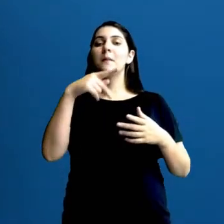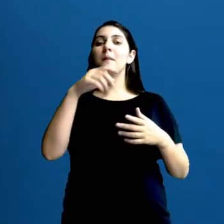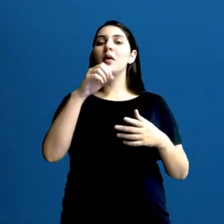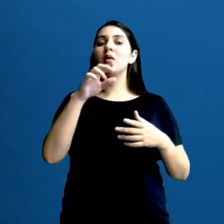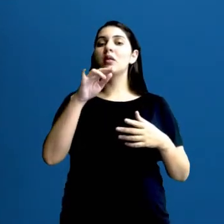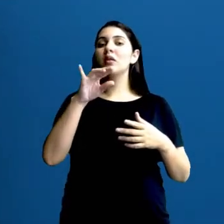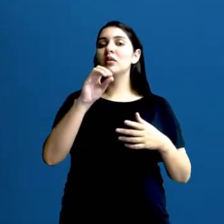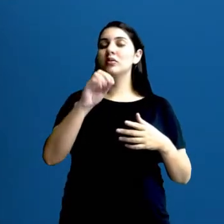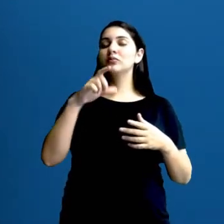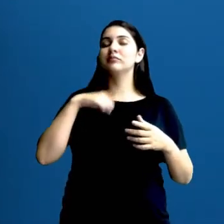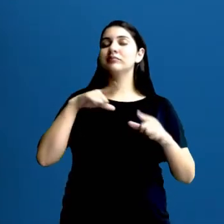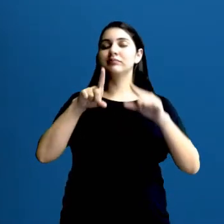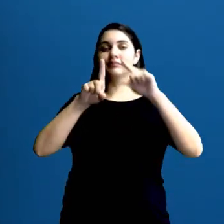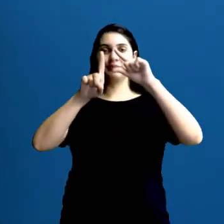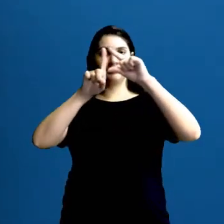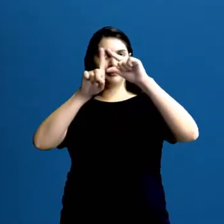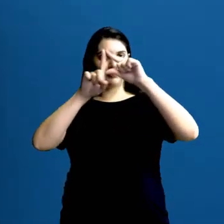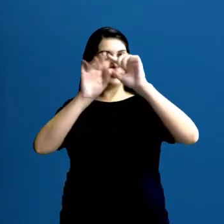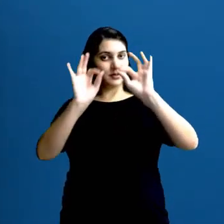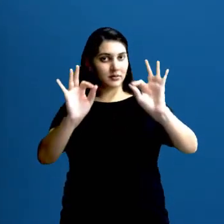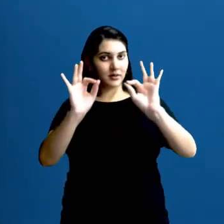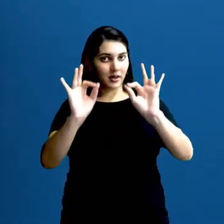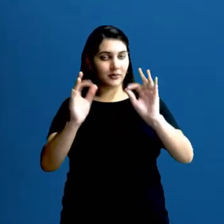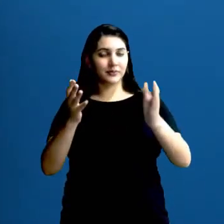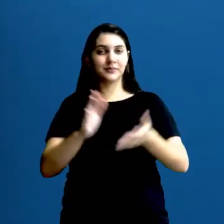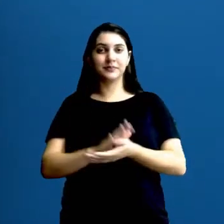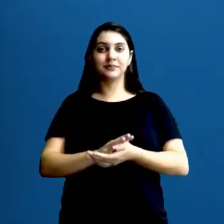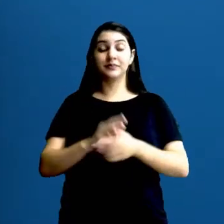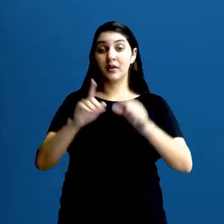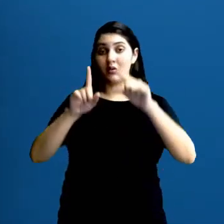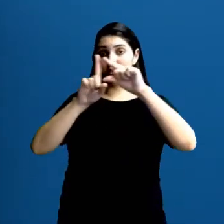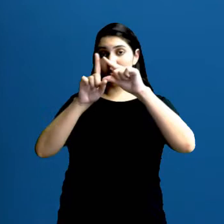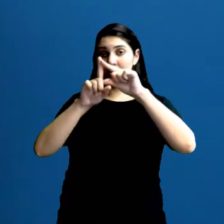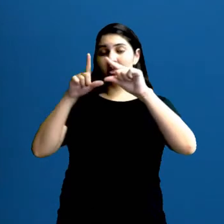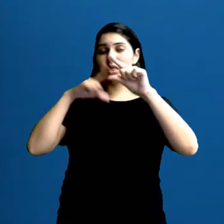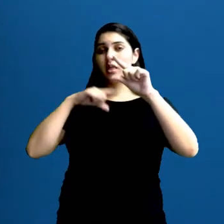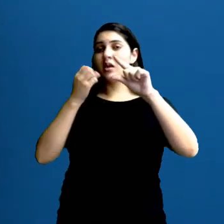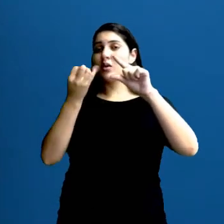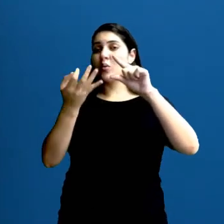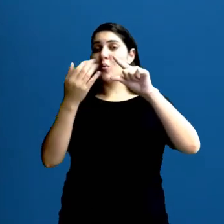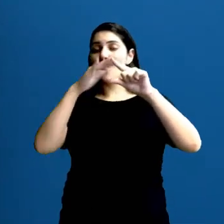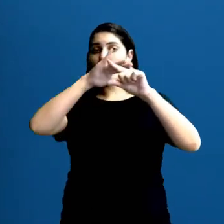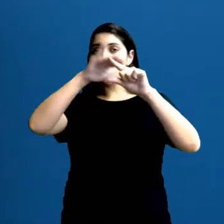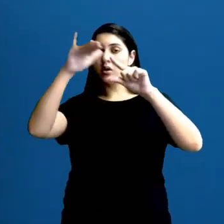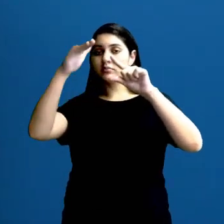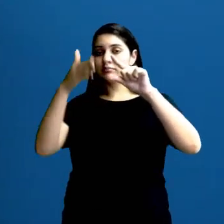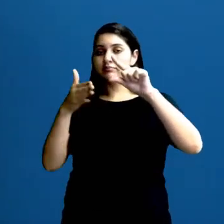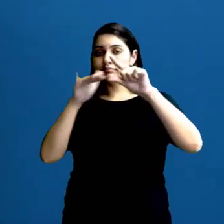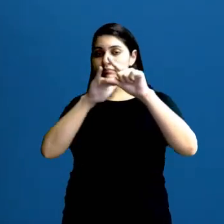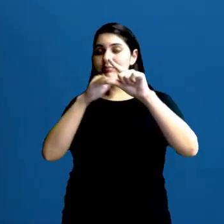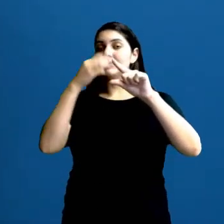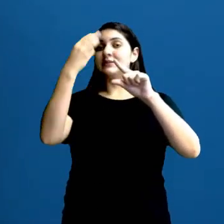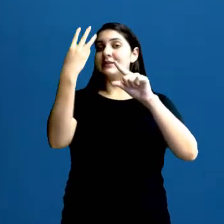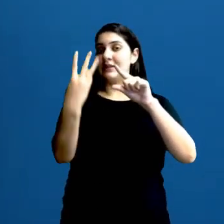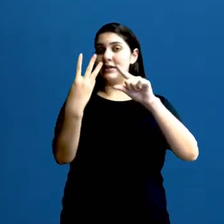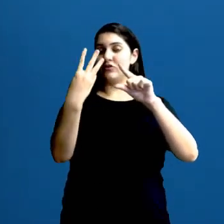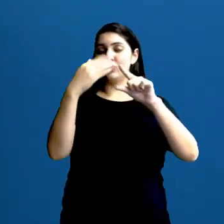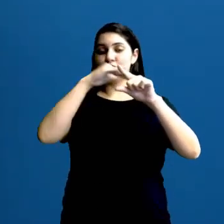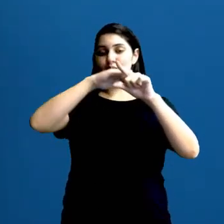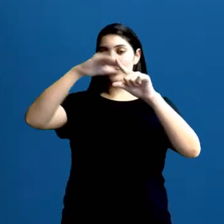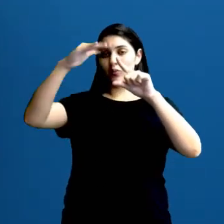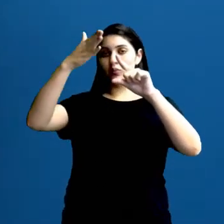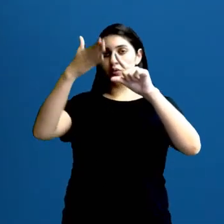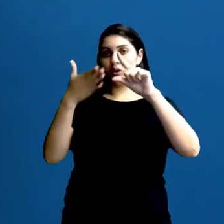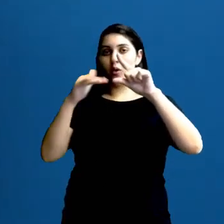temos um polígono triângulo, certo? No triângulo eu tenho quantos lados? 3. 1, 2,